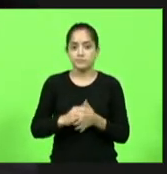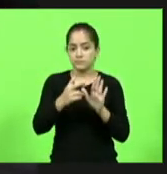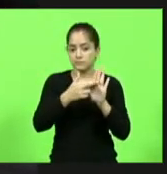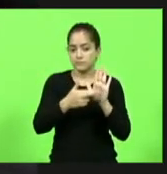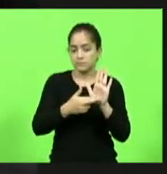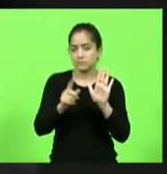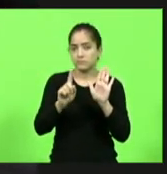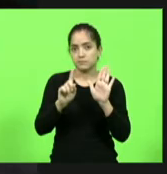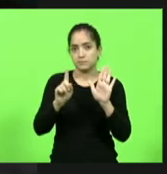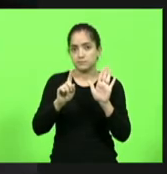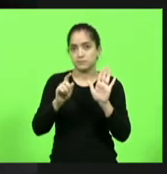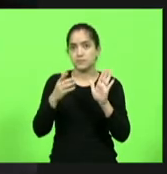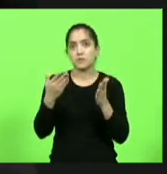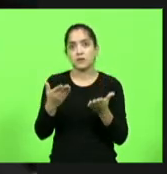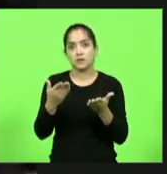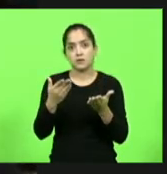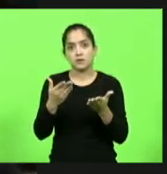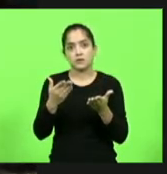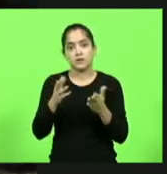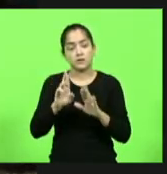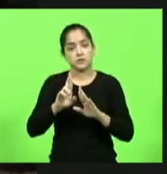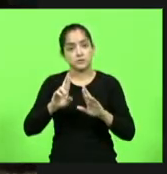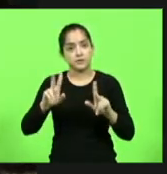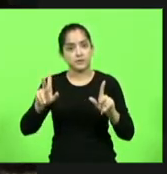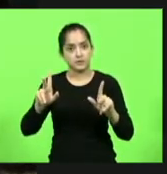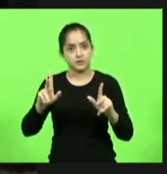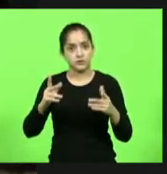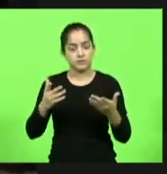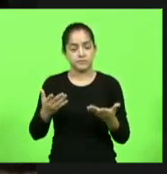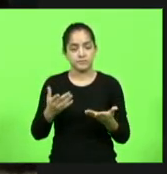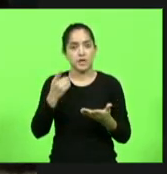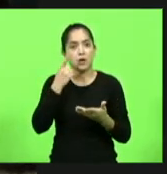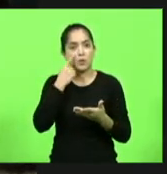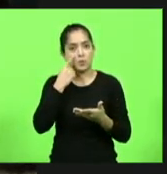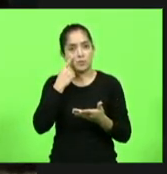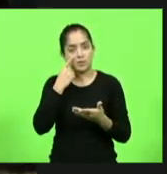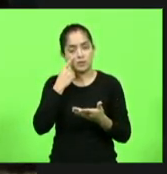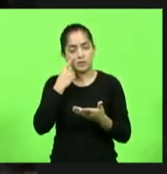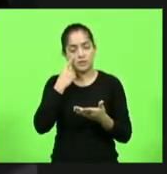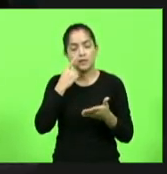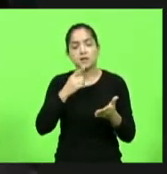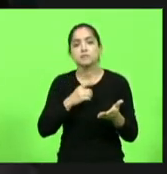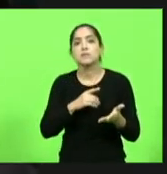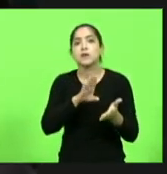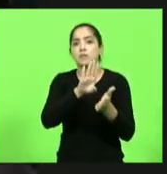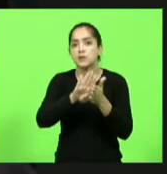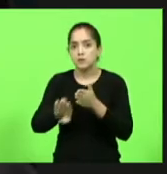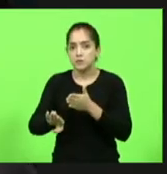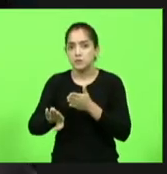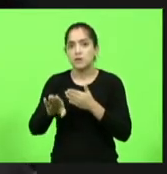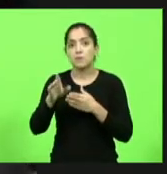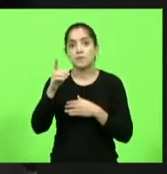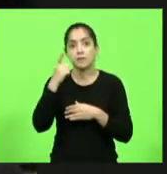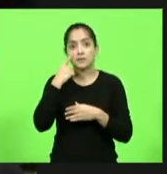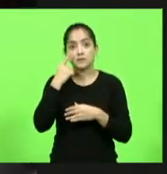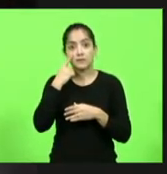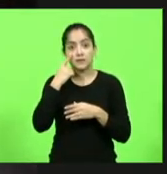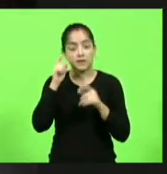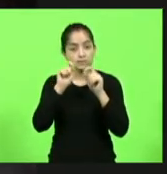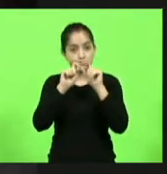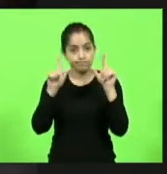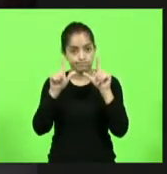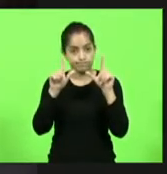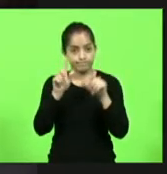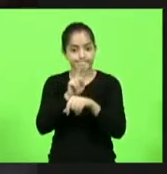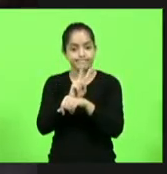vamos tratar isso como uma exceção. Então, vou acompanhar para a derrubada do veto, mas vou ficar vigilante sempre do